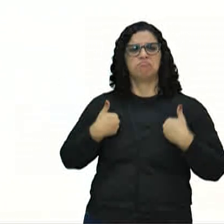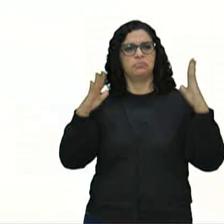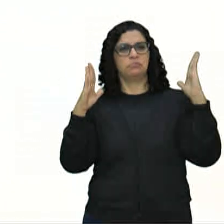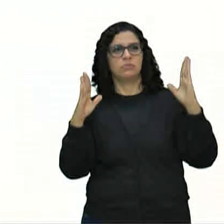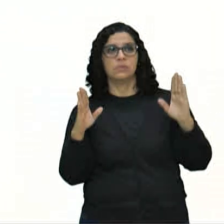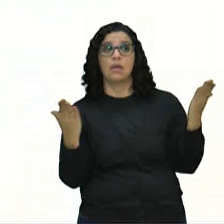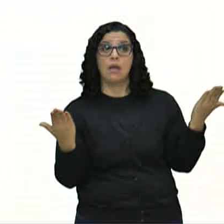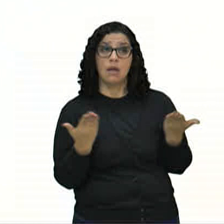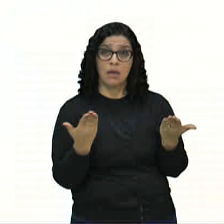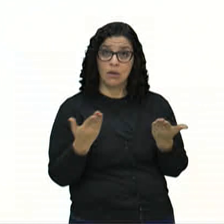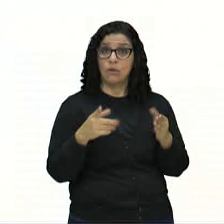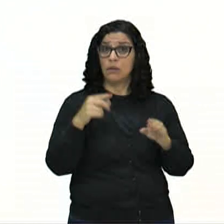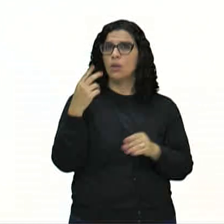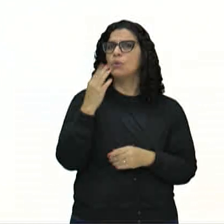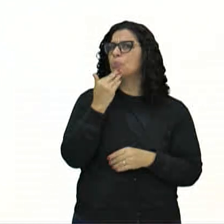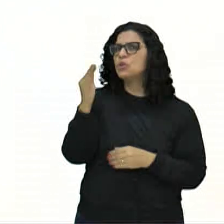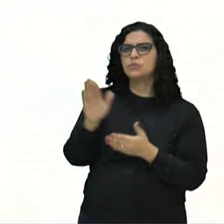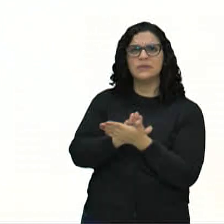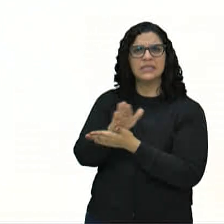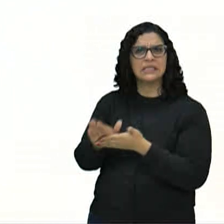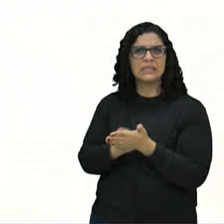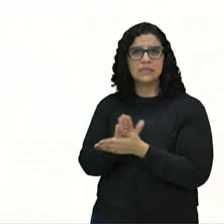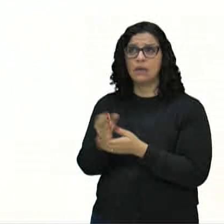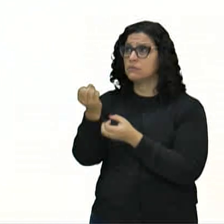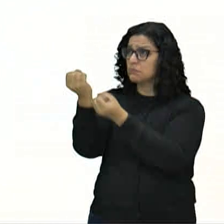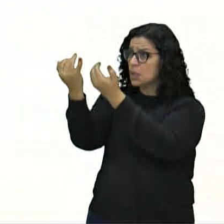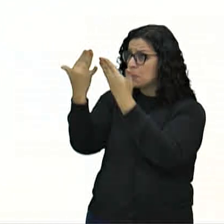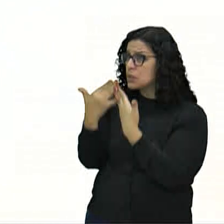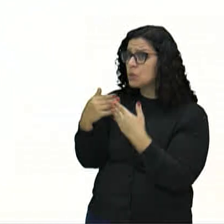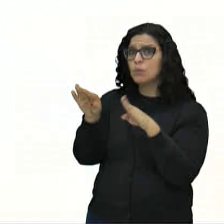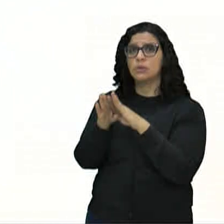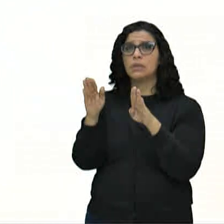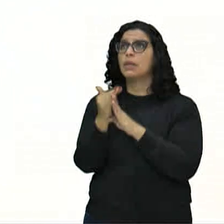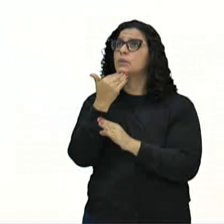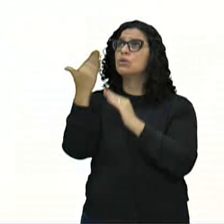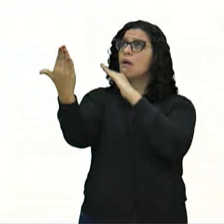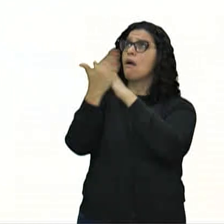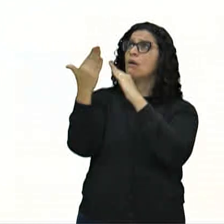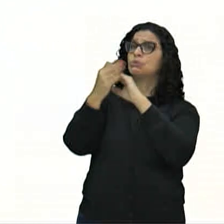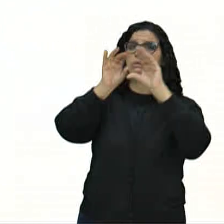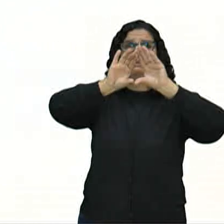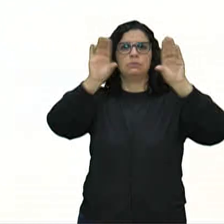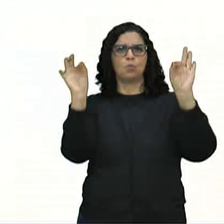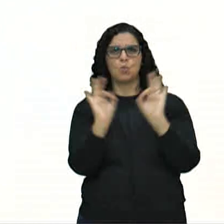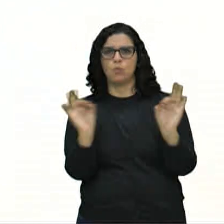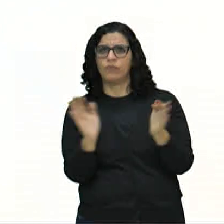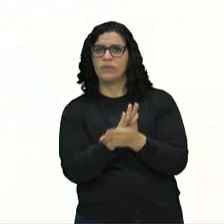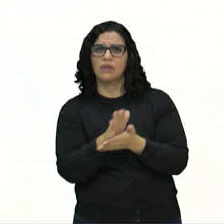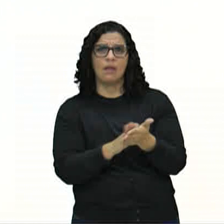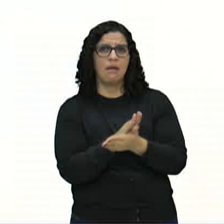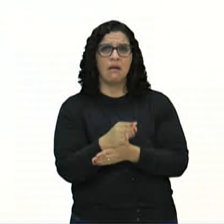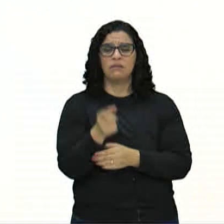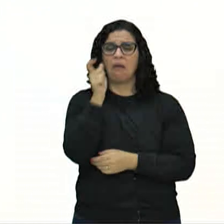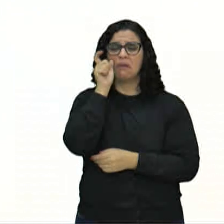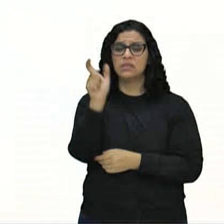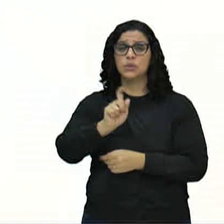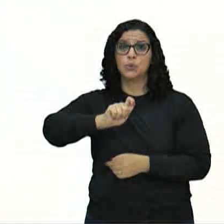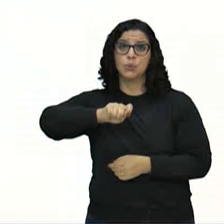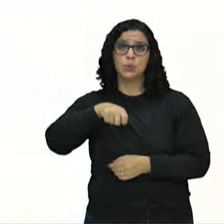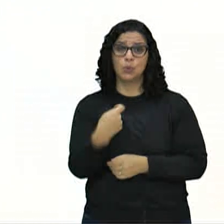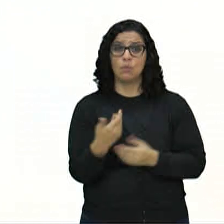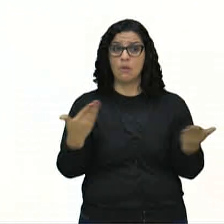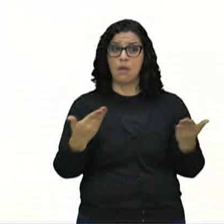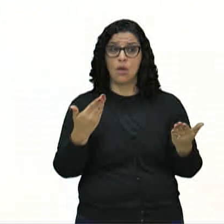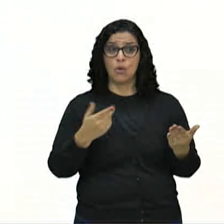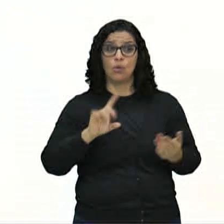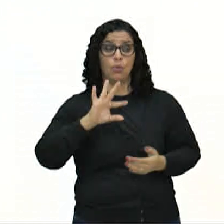ao acaso e sem pedir-lhes a bênção nem implorar a assistência do céu, sem dar atenção